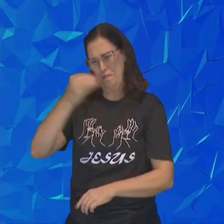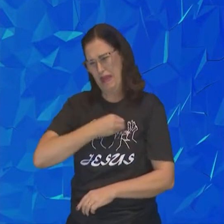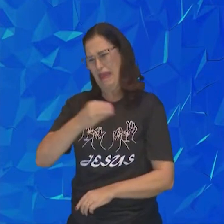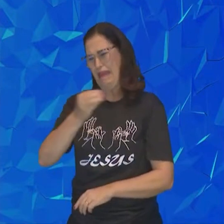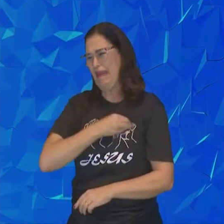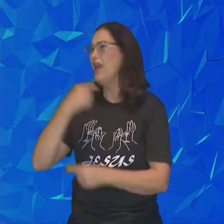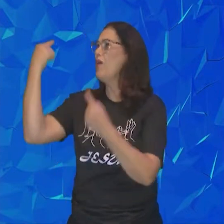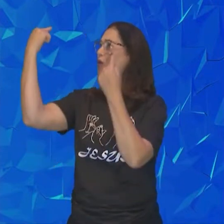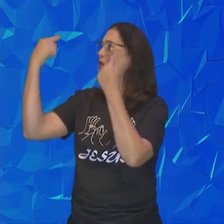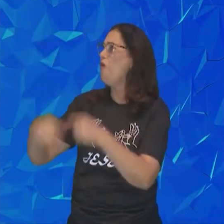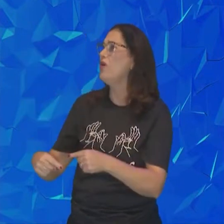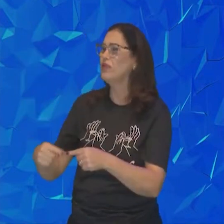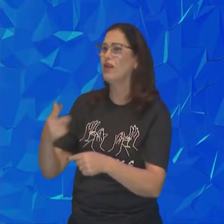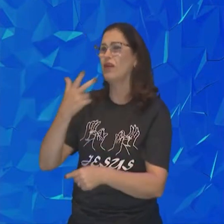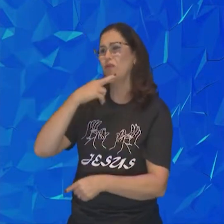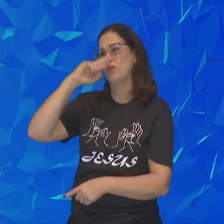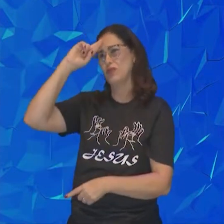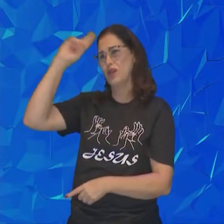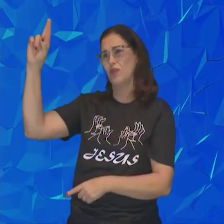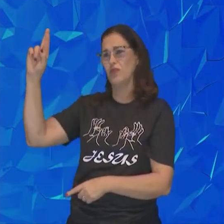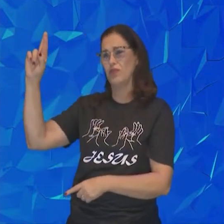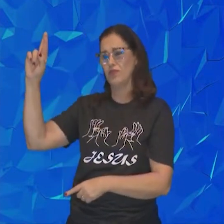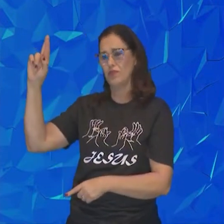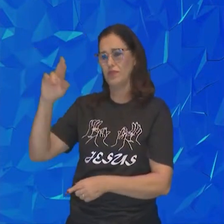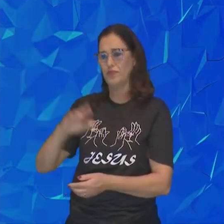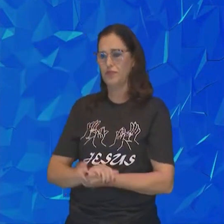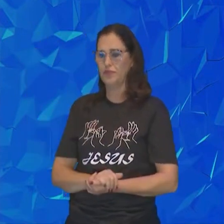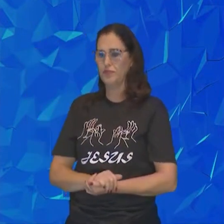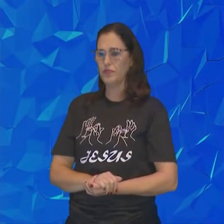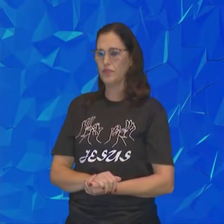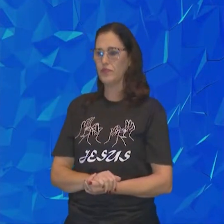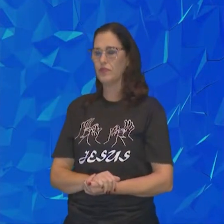pequei contra o Senhor. Dá licença, irmãos.